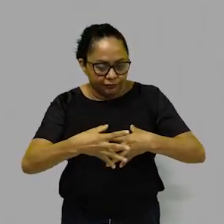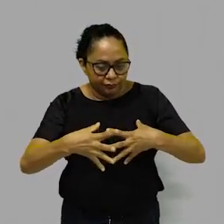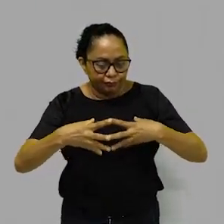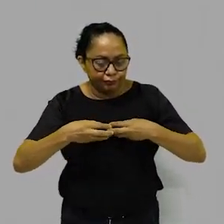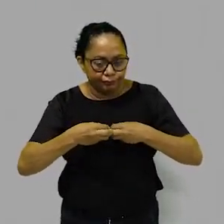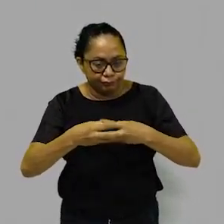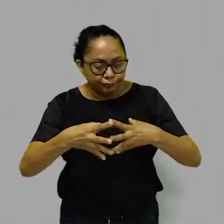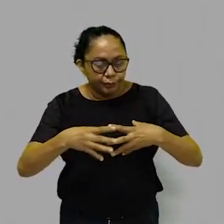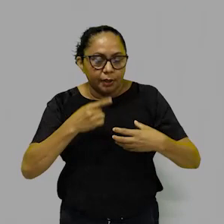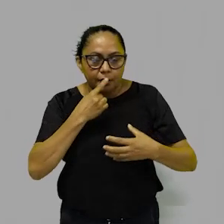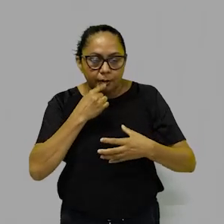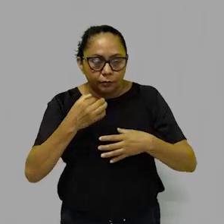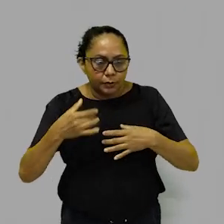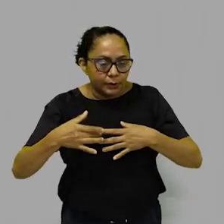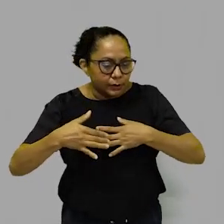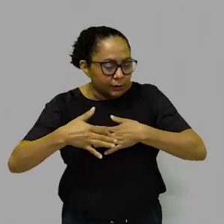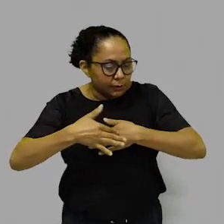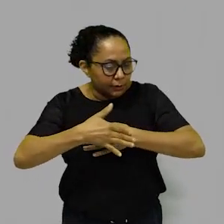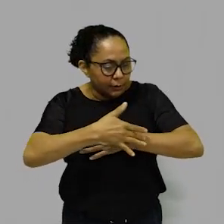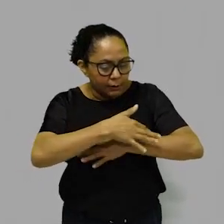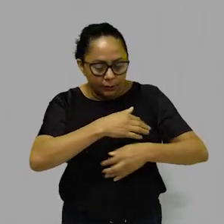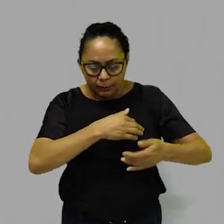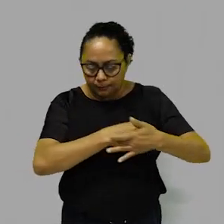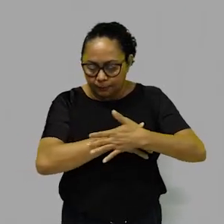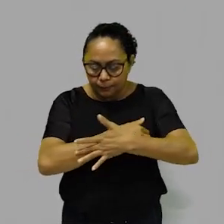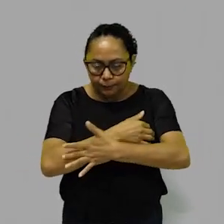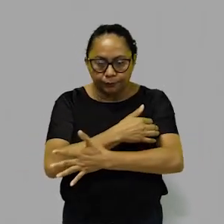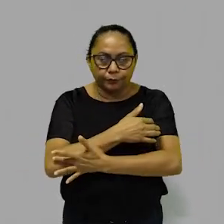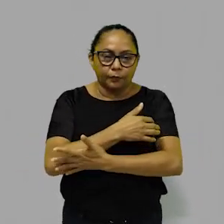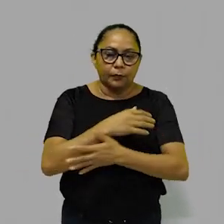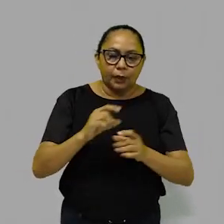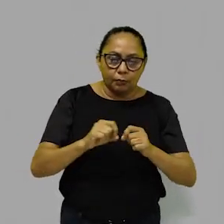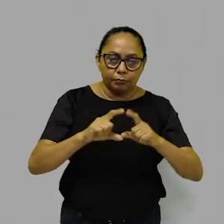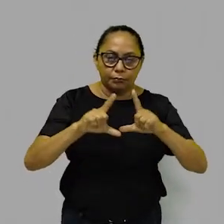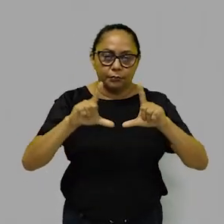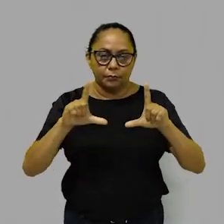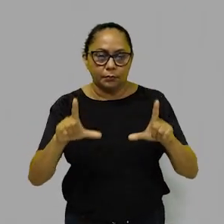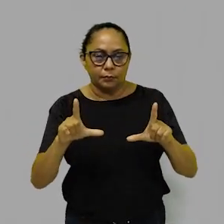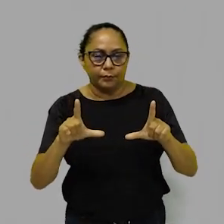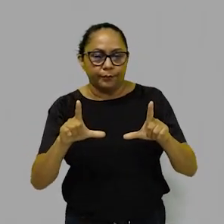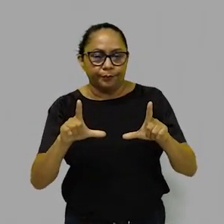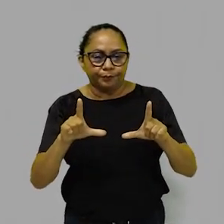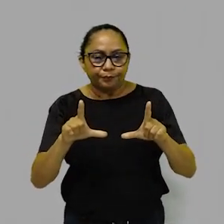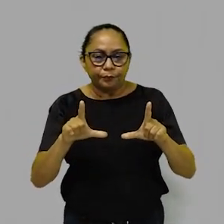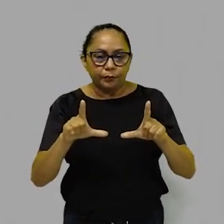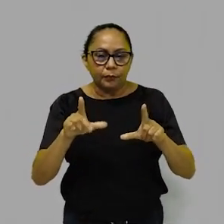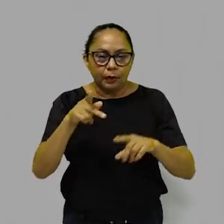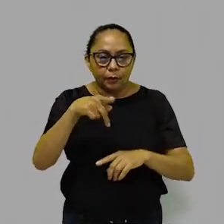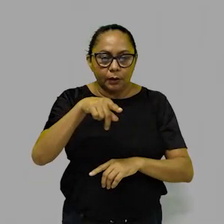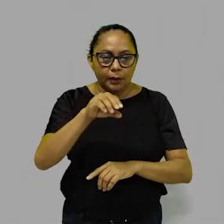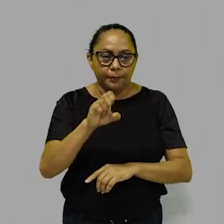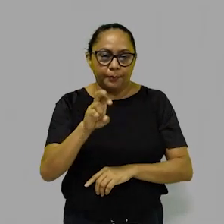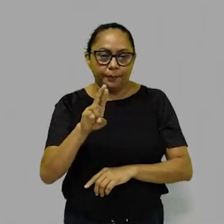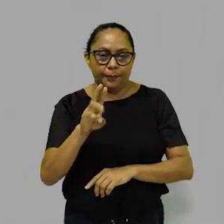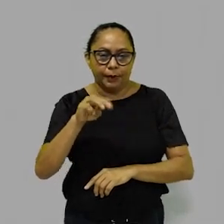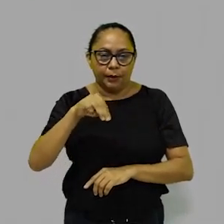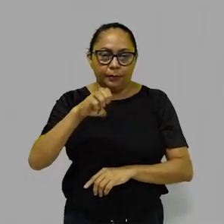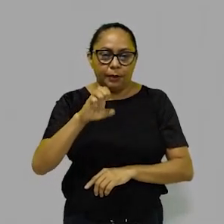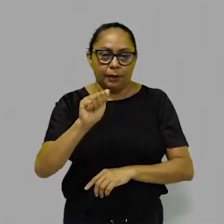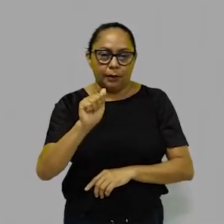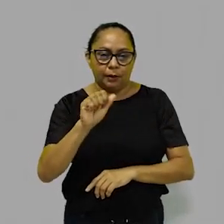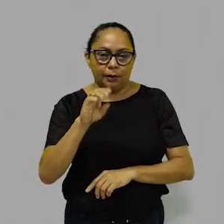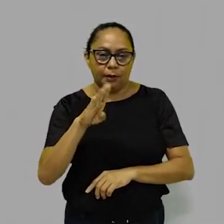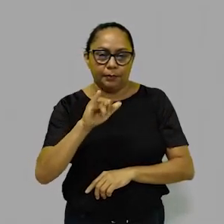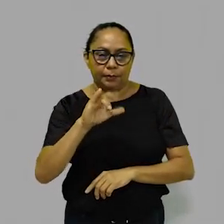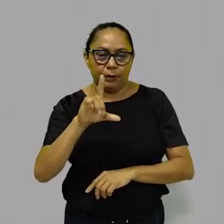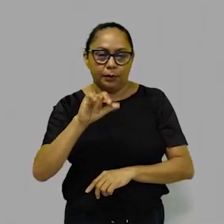mais, ok? E com essa vasodilatação aumenta a permeabilidade. Ora, os